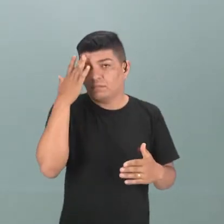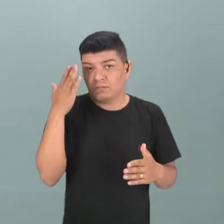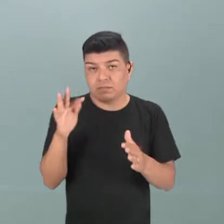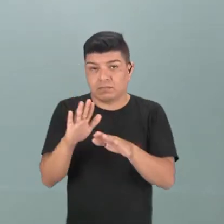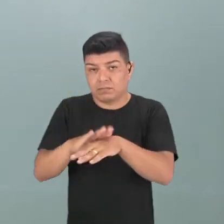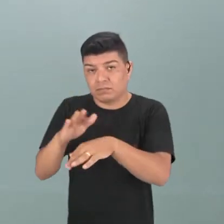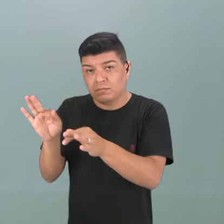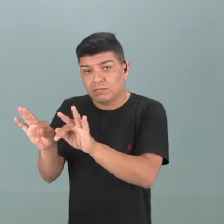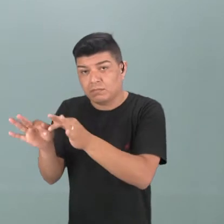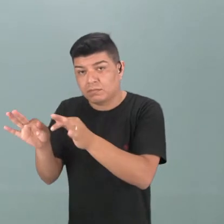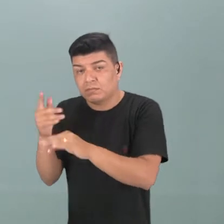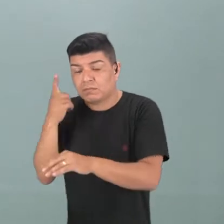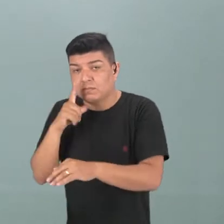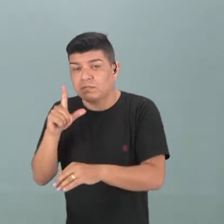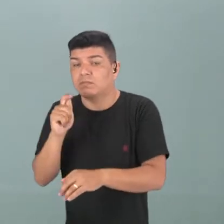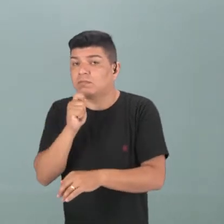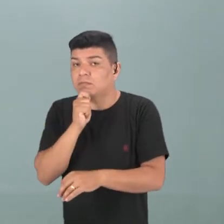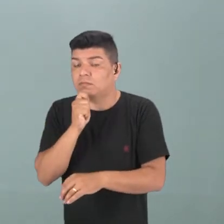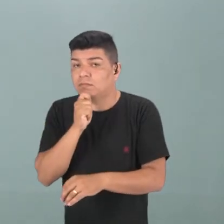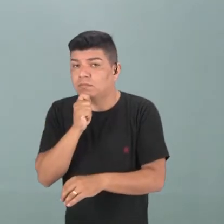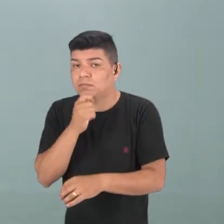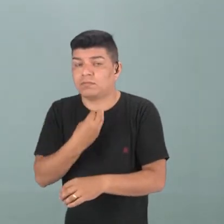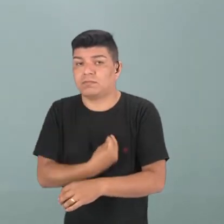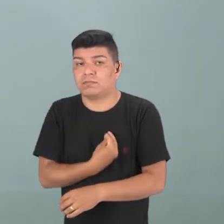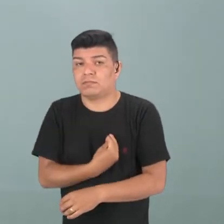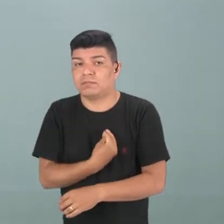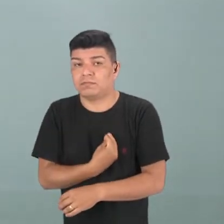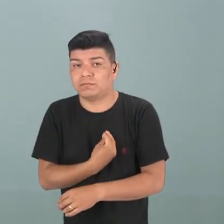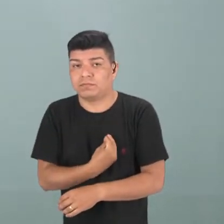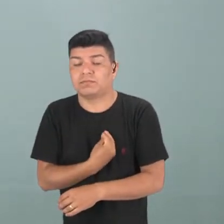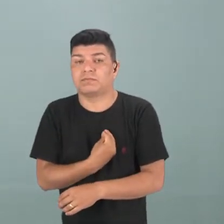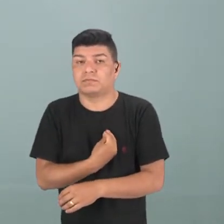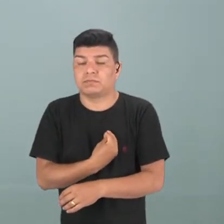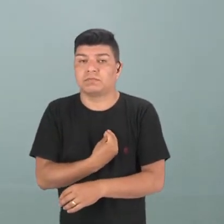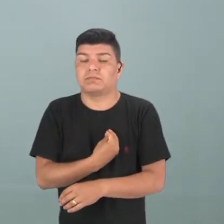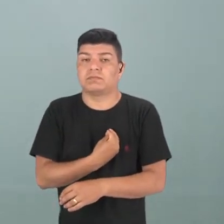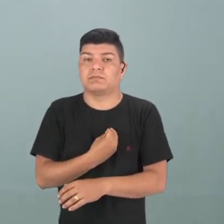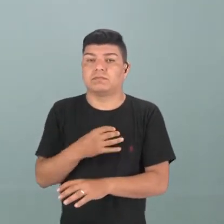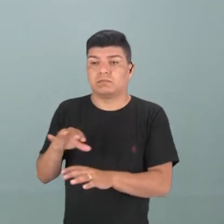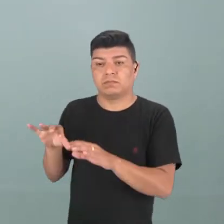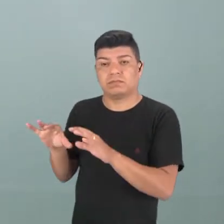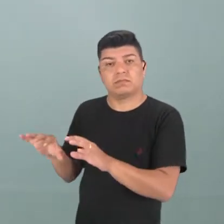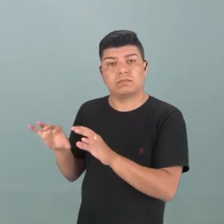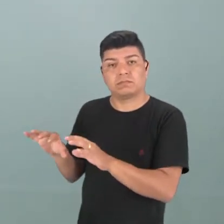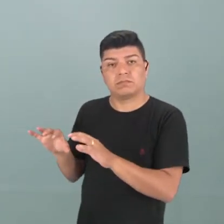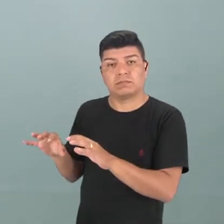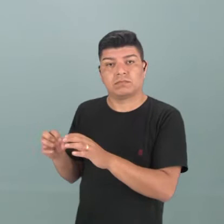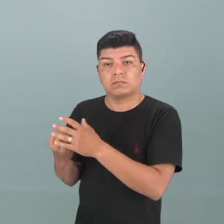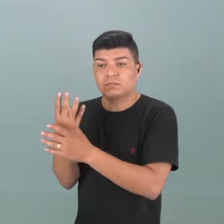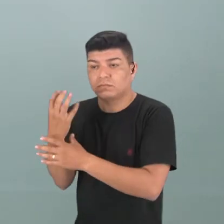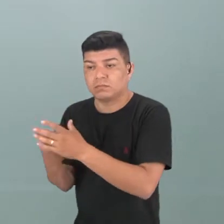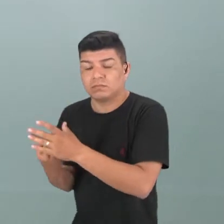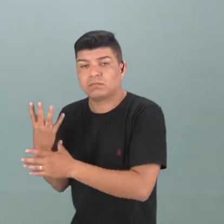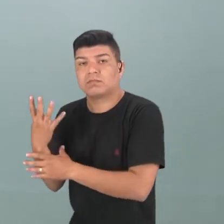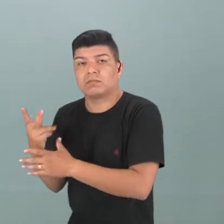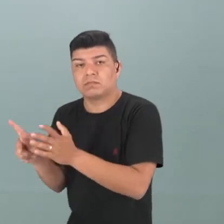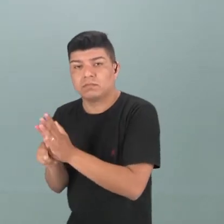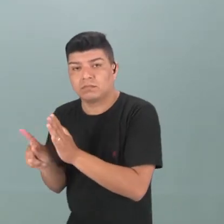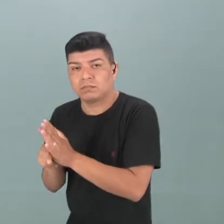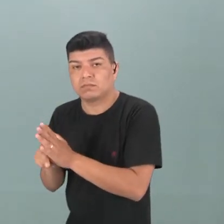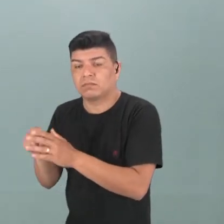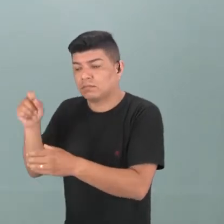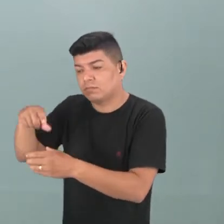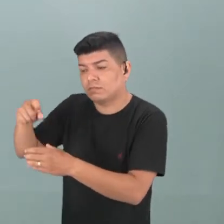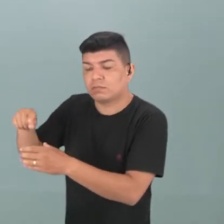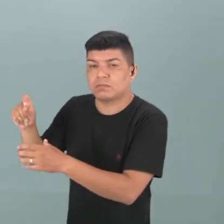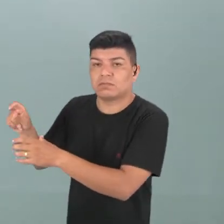produtores ainda conseguem, sim, viver, né, eles conseguem vivendo ali, né, produzindo para eles mesmos,